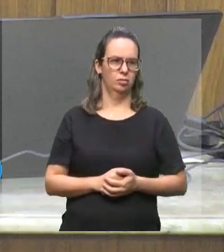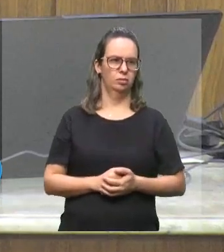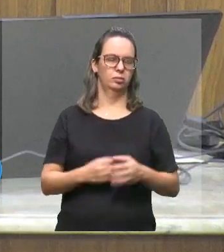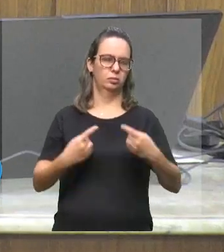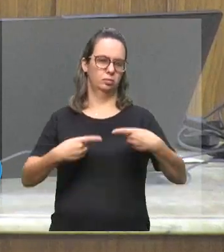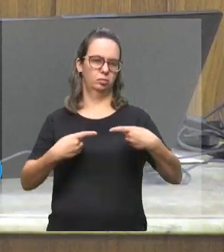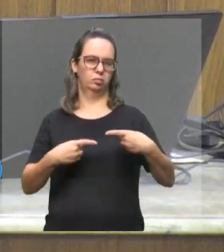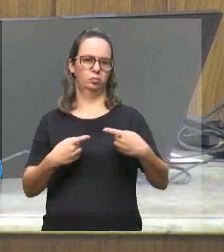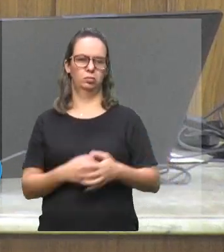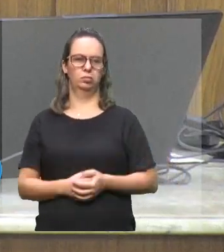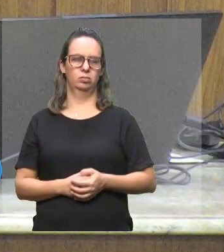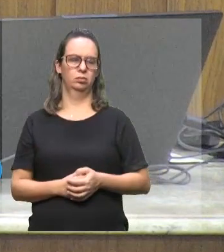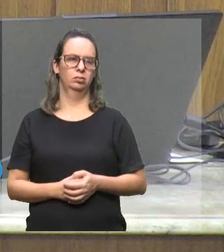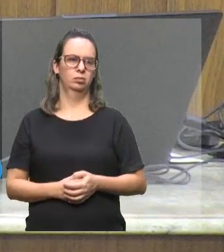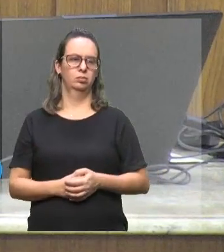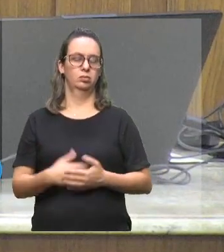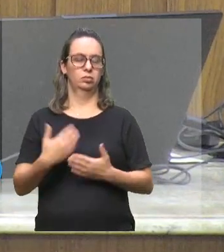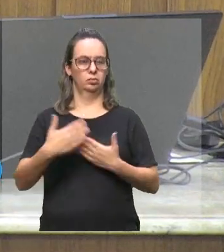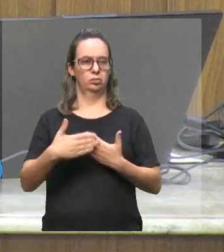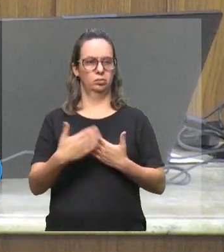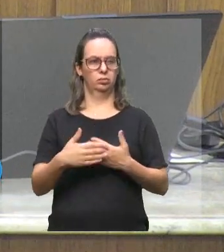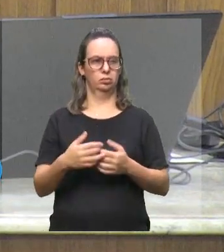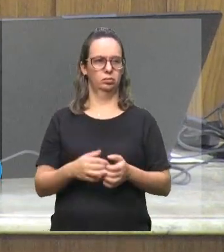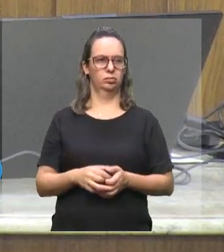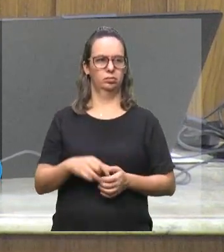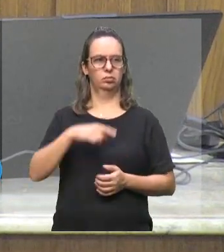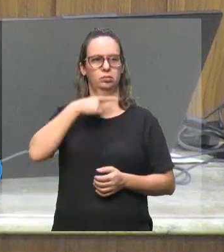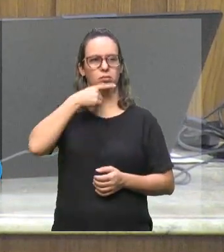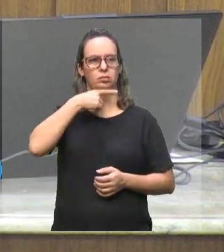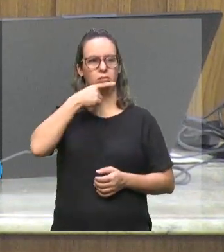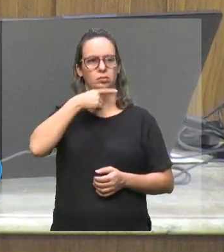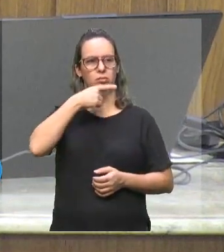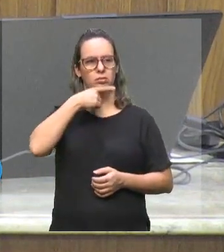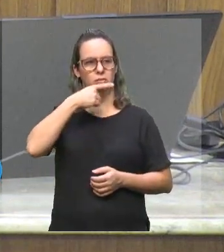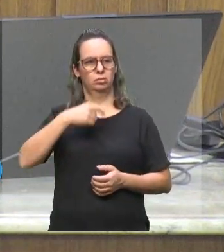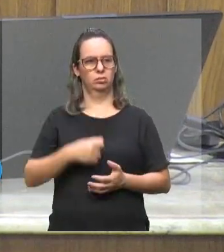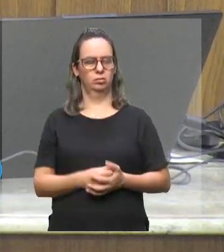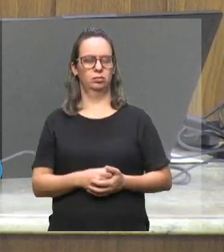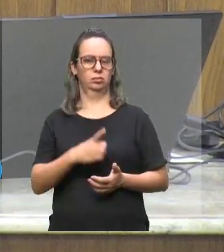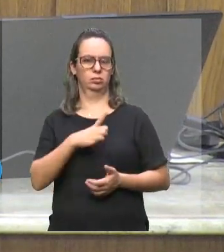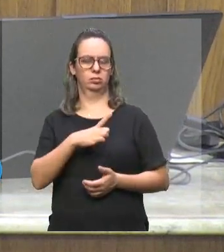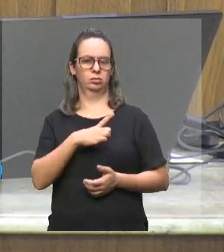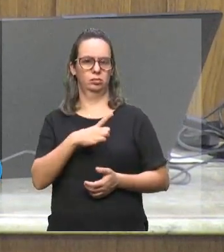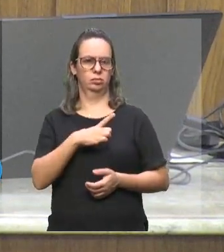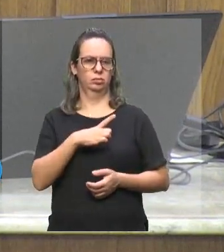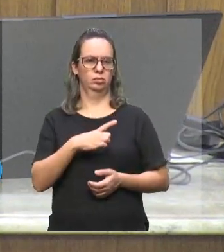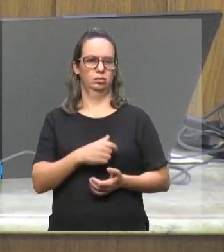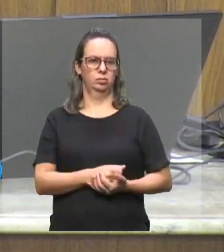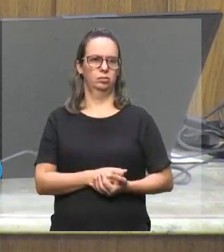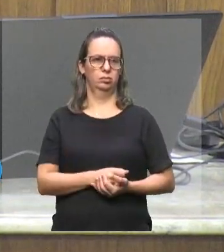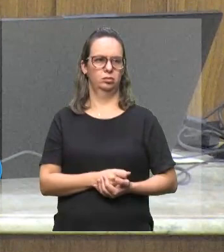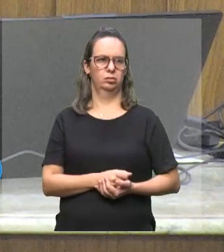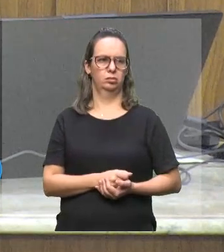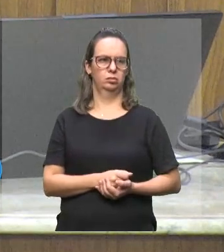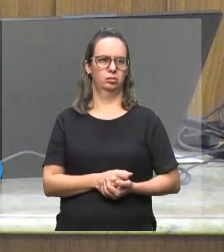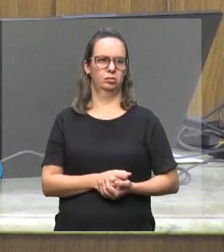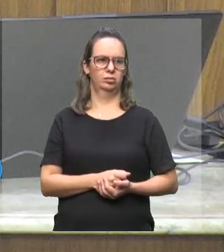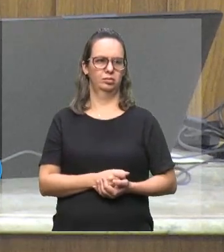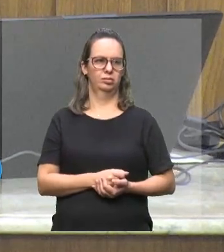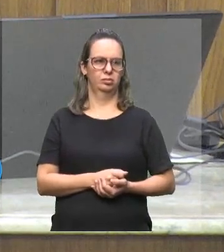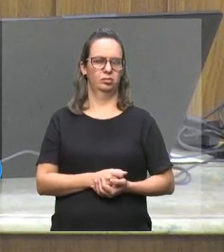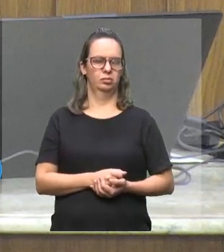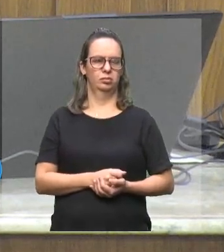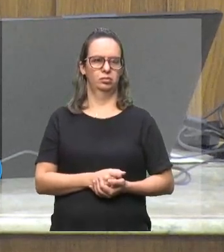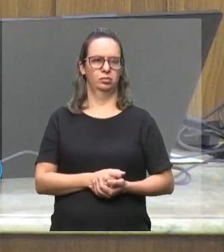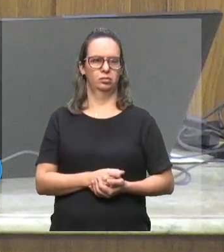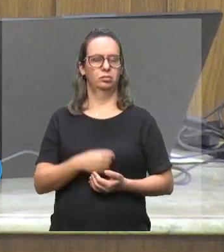contrária, né? Então, diante desse... essa dúvida que pairou, que paira ainda na cabeça aí dos